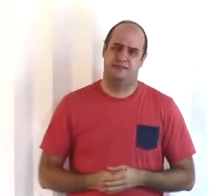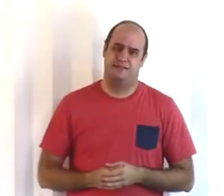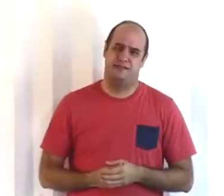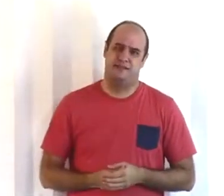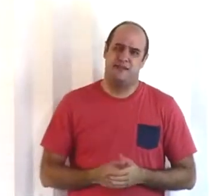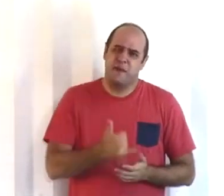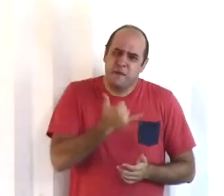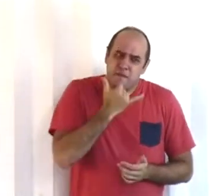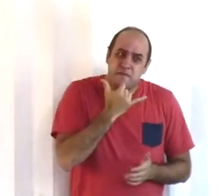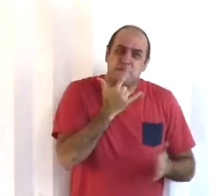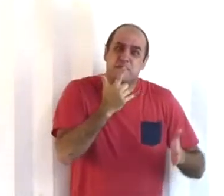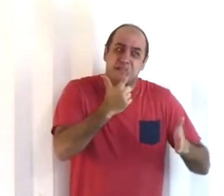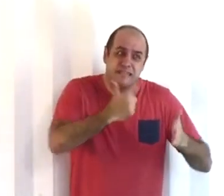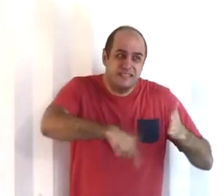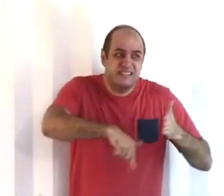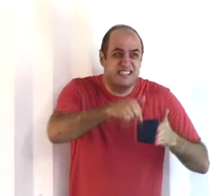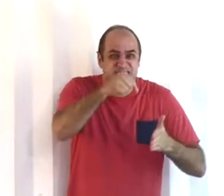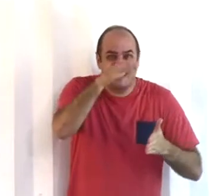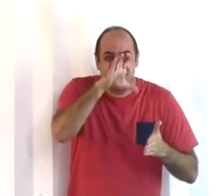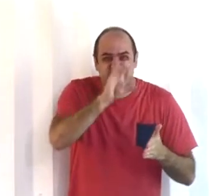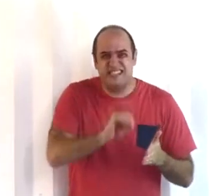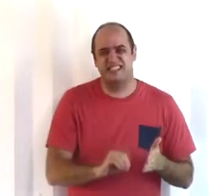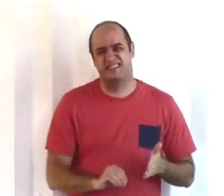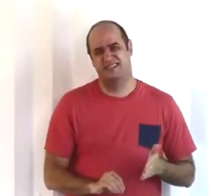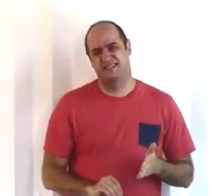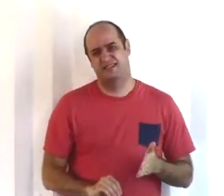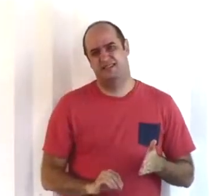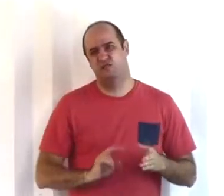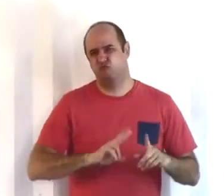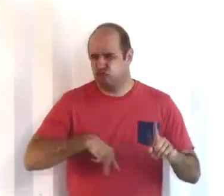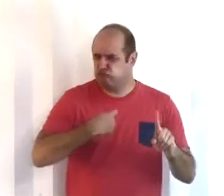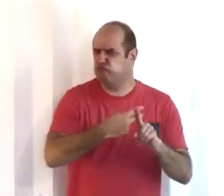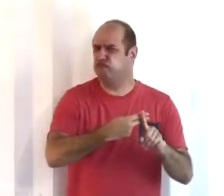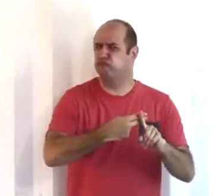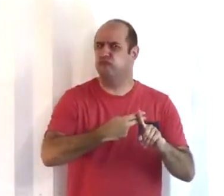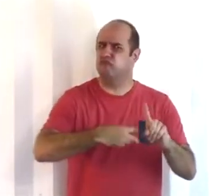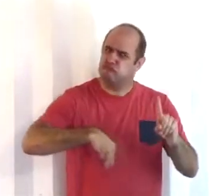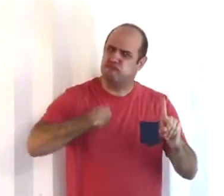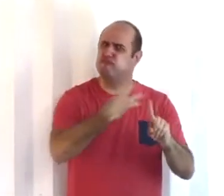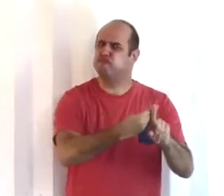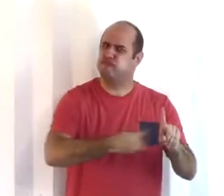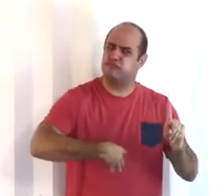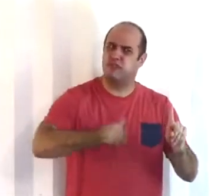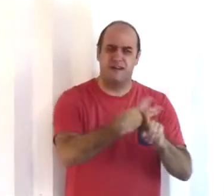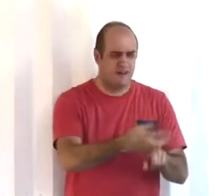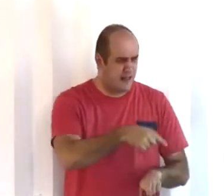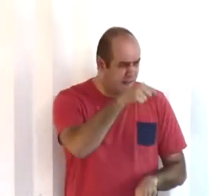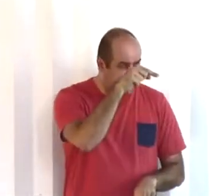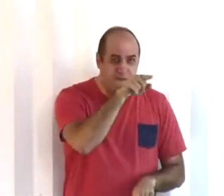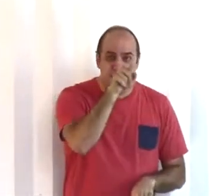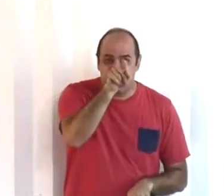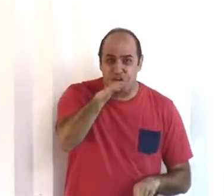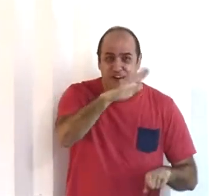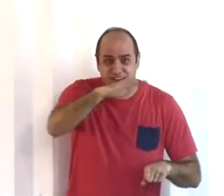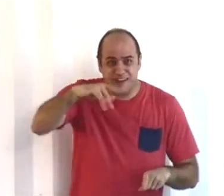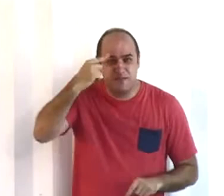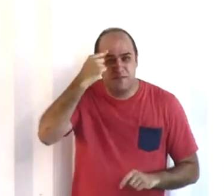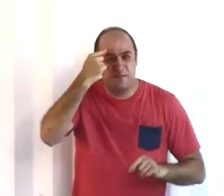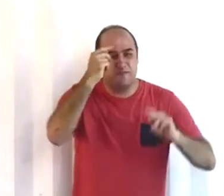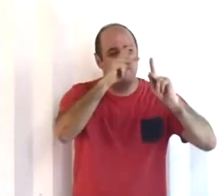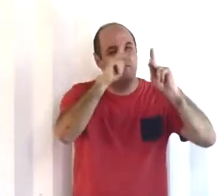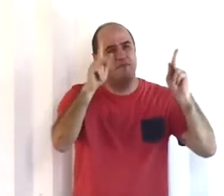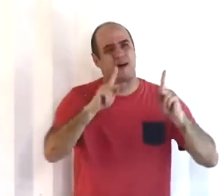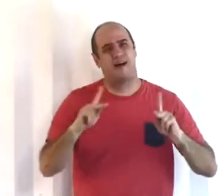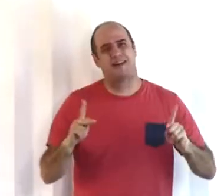quer dizer perdoar o tempo todo. Então, criança, pensa na paz na sua casa, pensa na alegria que você pode